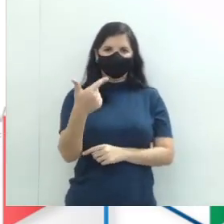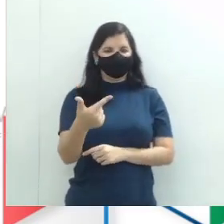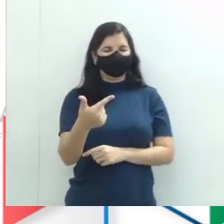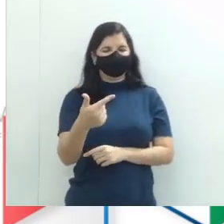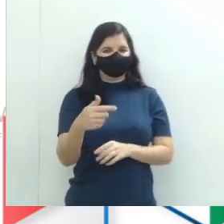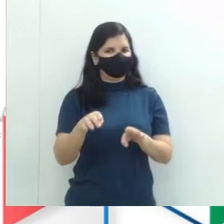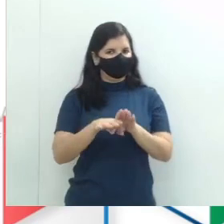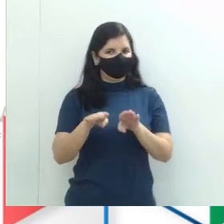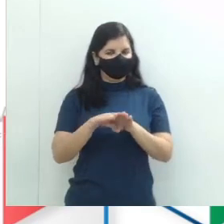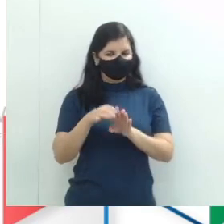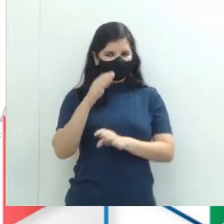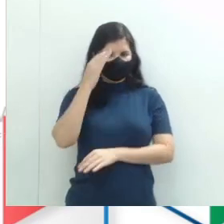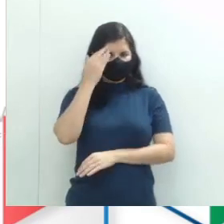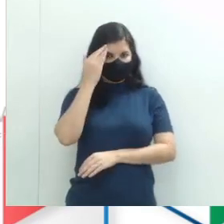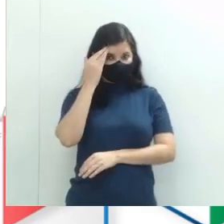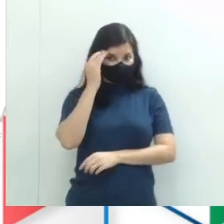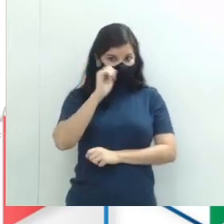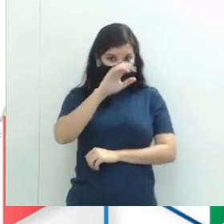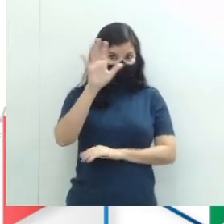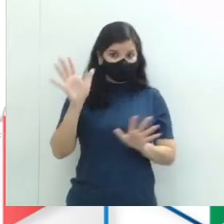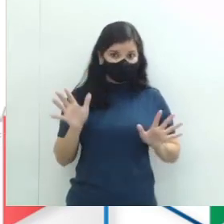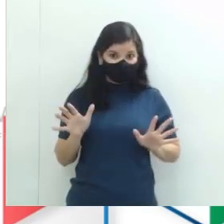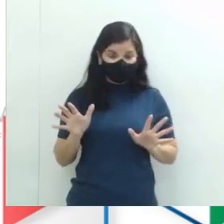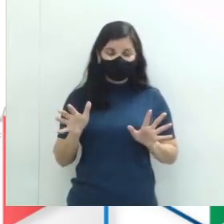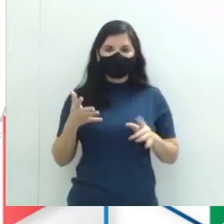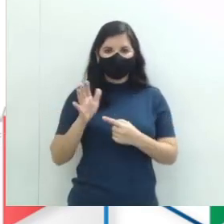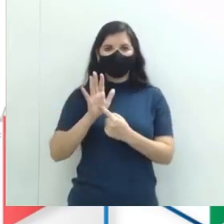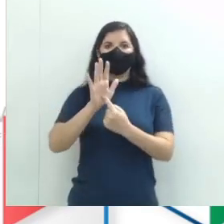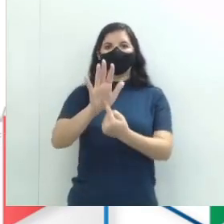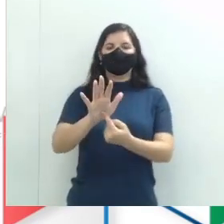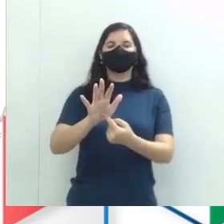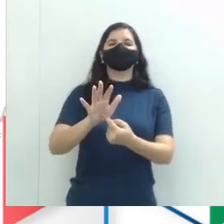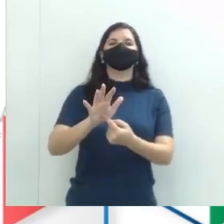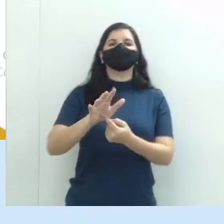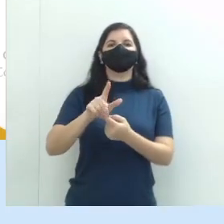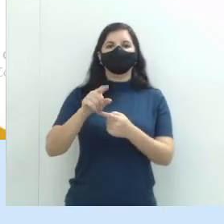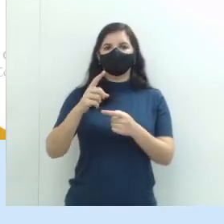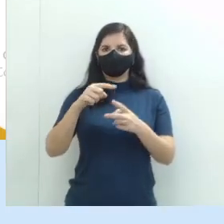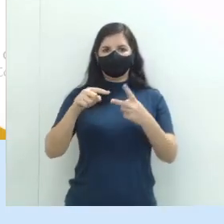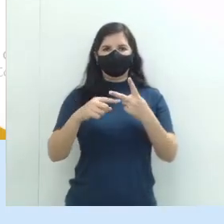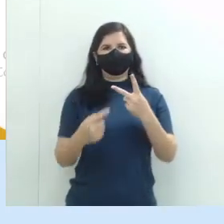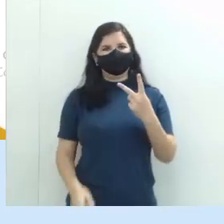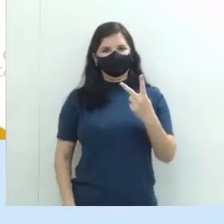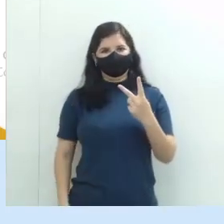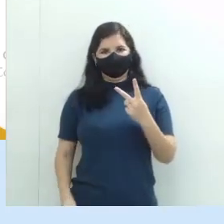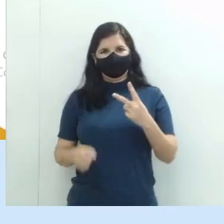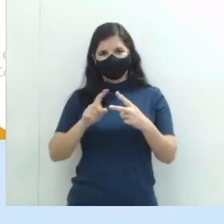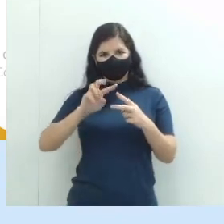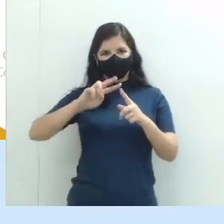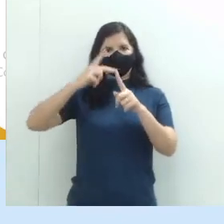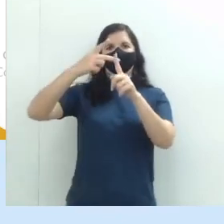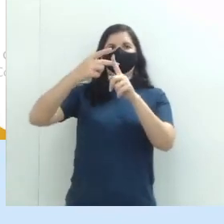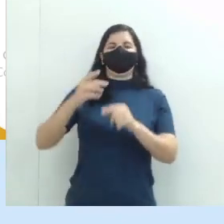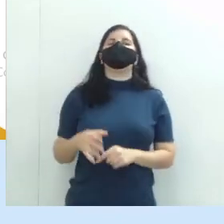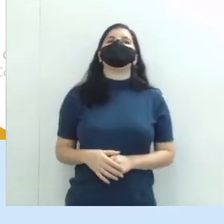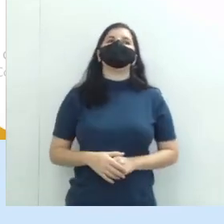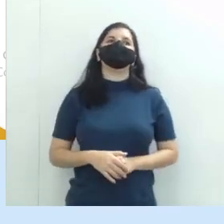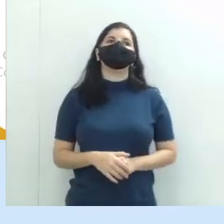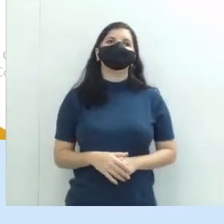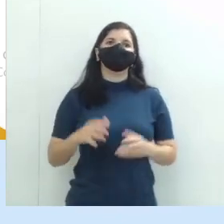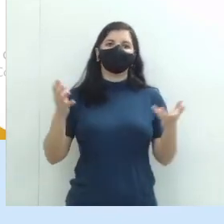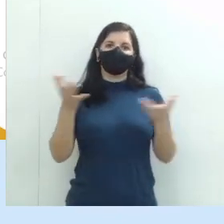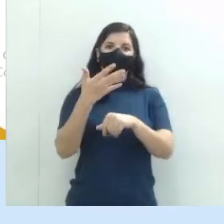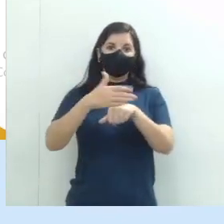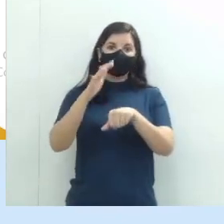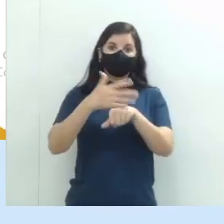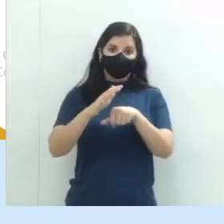Ok? Deu para entender? Está apresentado uma equação, mas são duas, porque uma é o dobro da outra, tá? Agora vamos